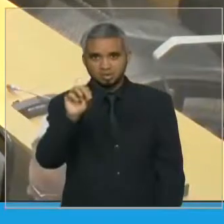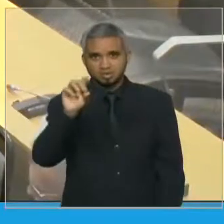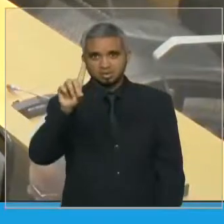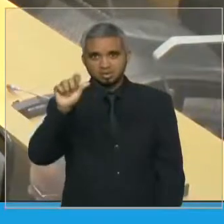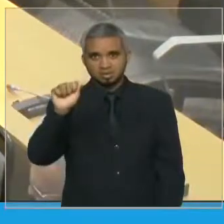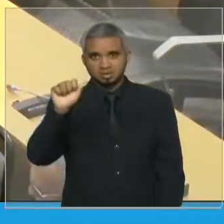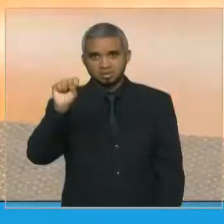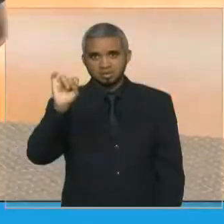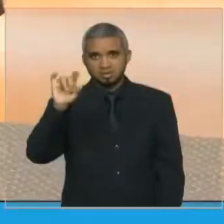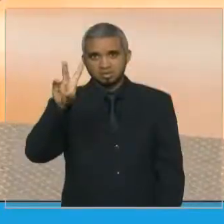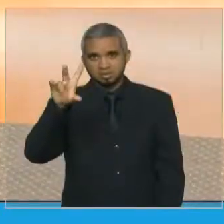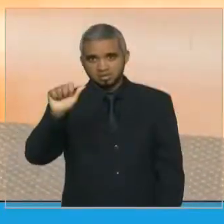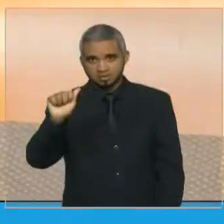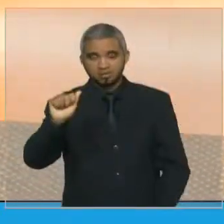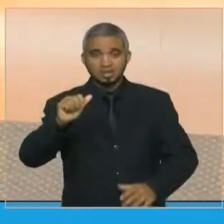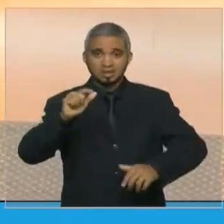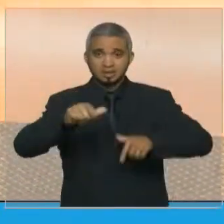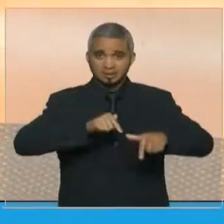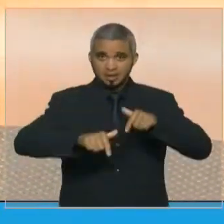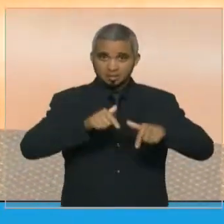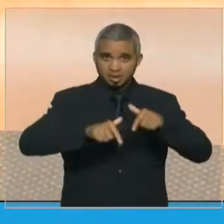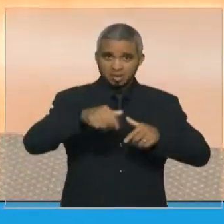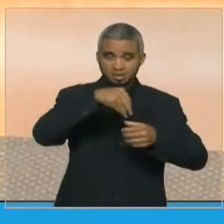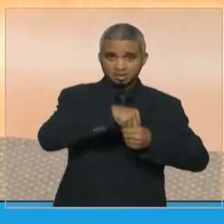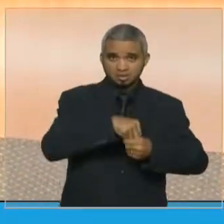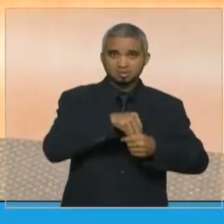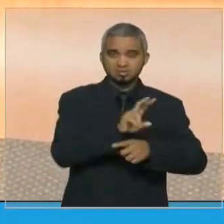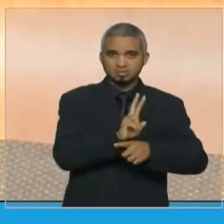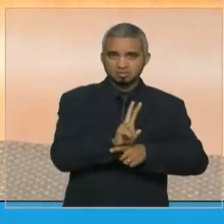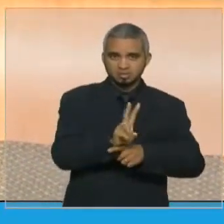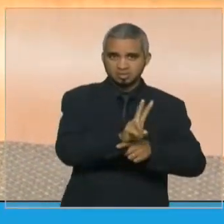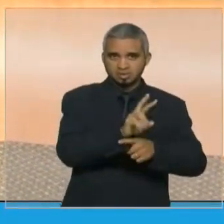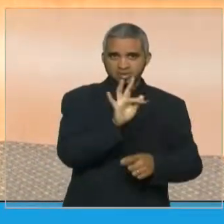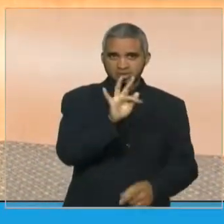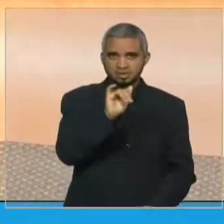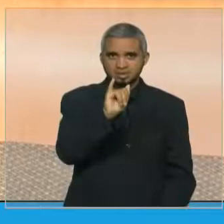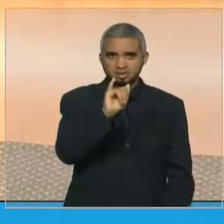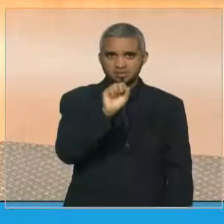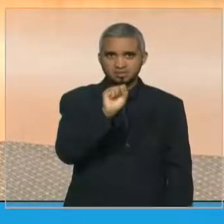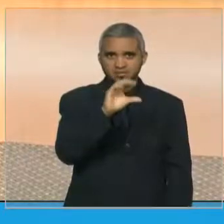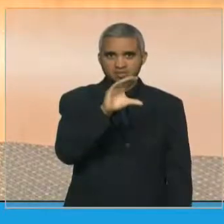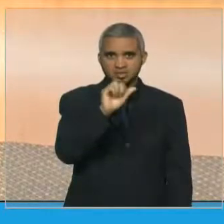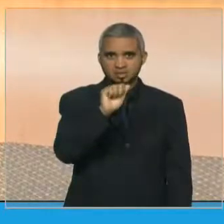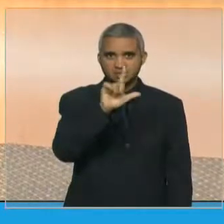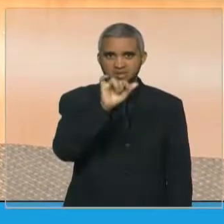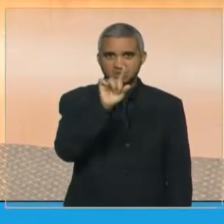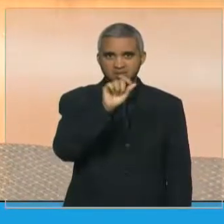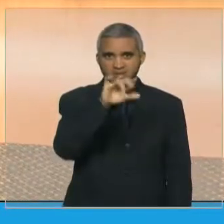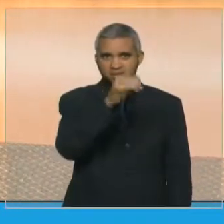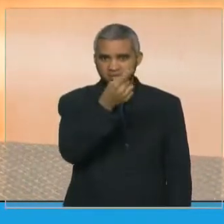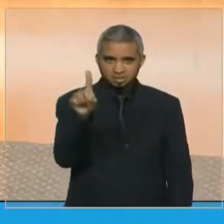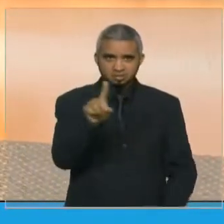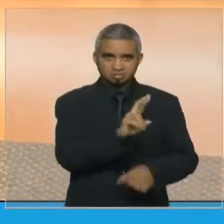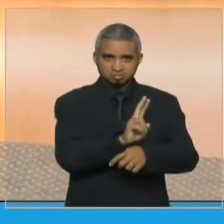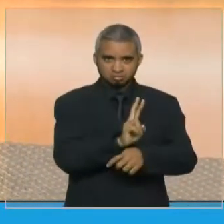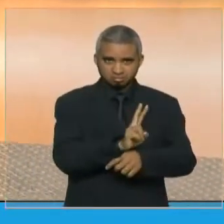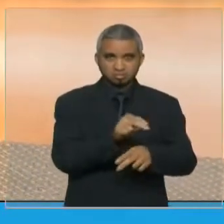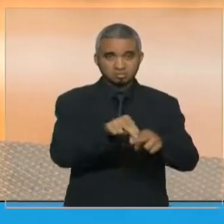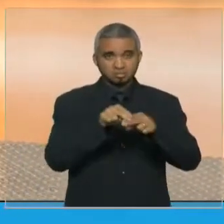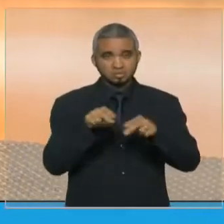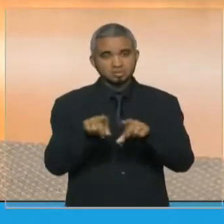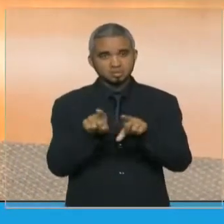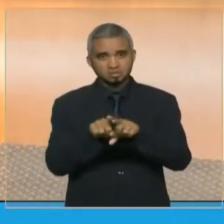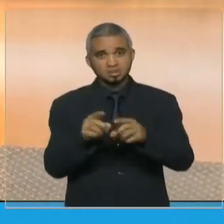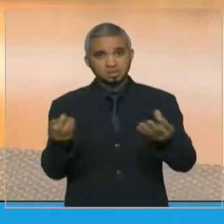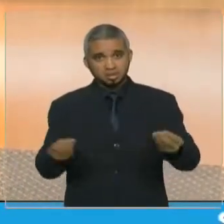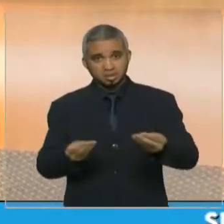que exerce as funções na seção de fiscalização. Para entregar o certificado, chamamos o chefe da seção de fiscalização da Delegacia de São